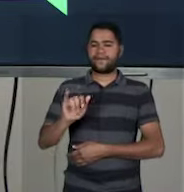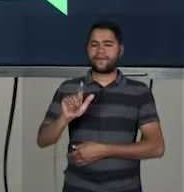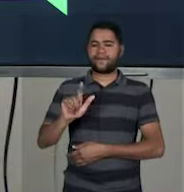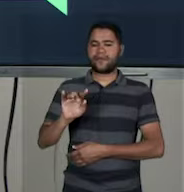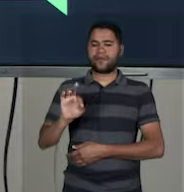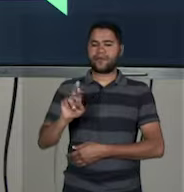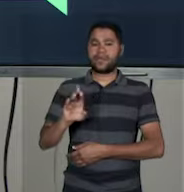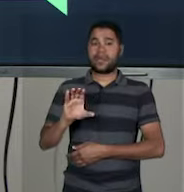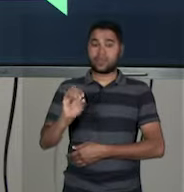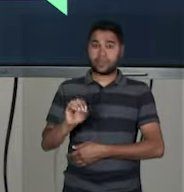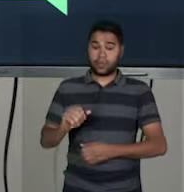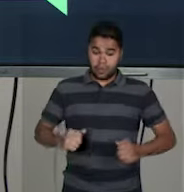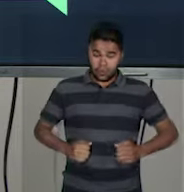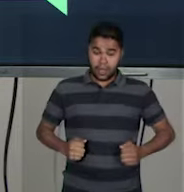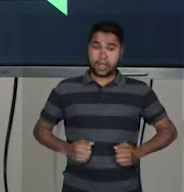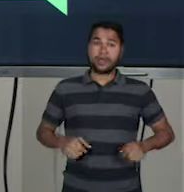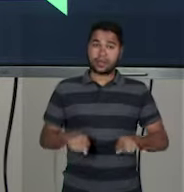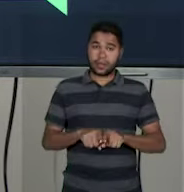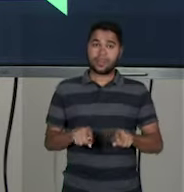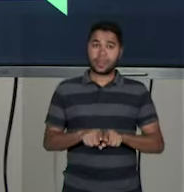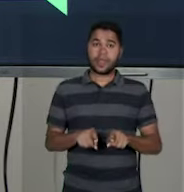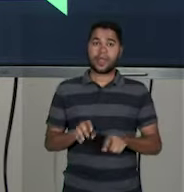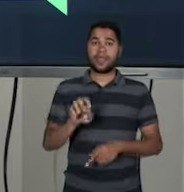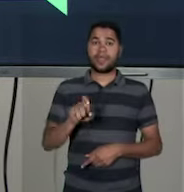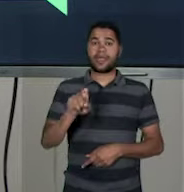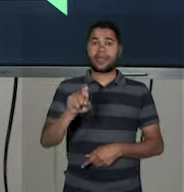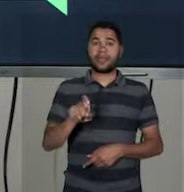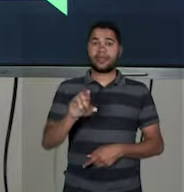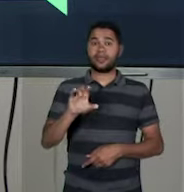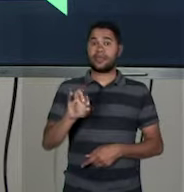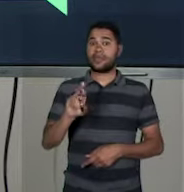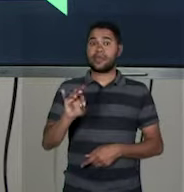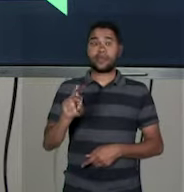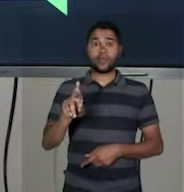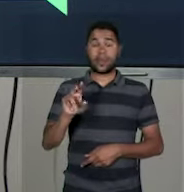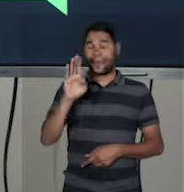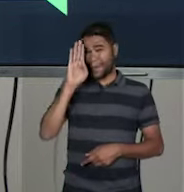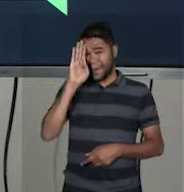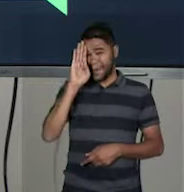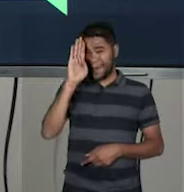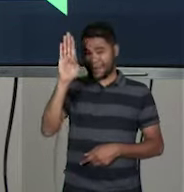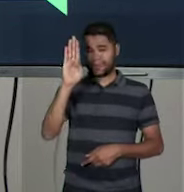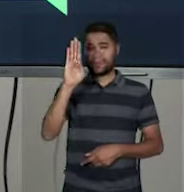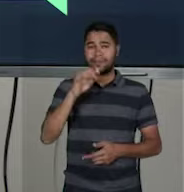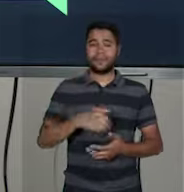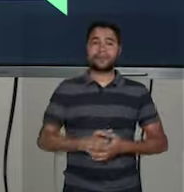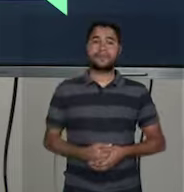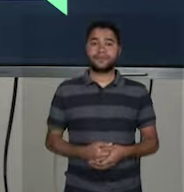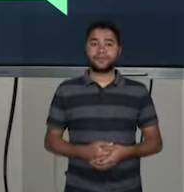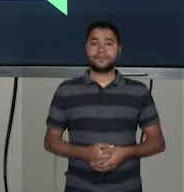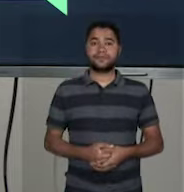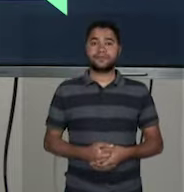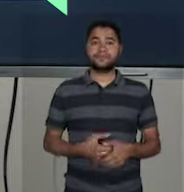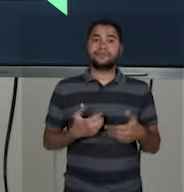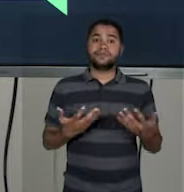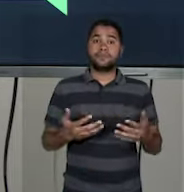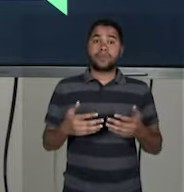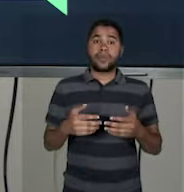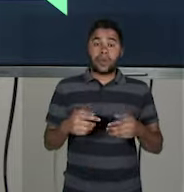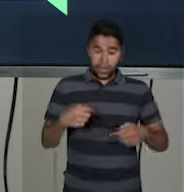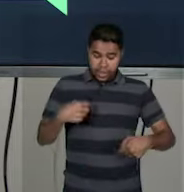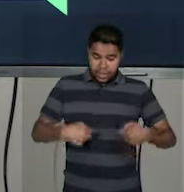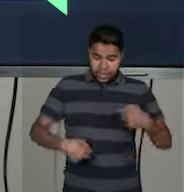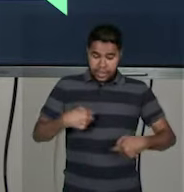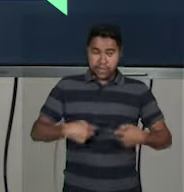sistema excretor. Então, gente, o rim é um dos principais órgãos do sistema excretor. O sistema